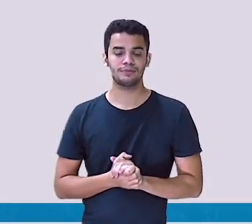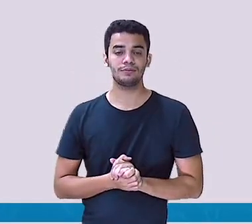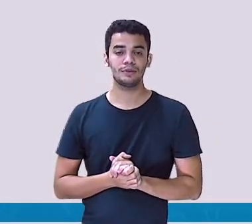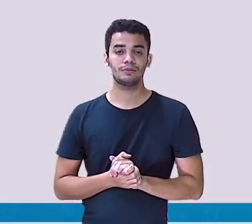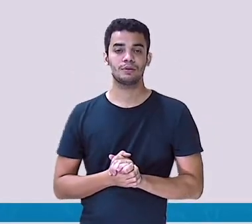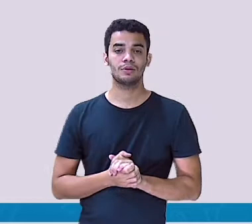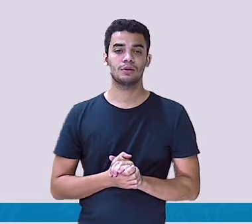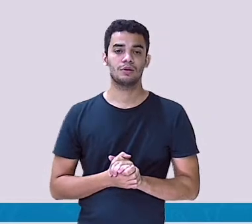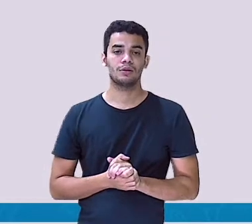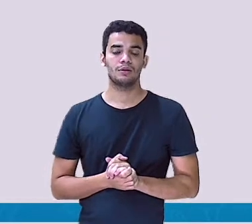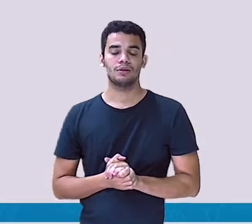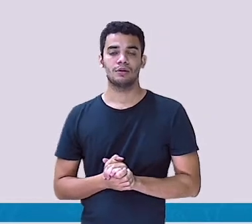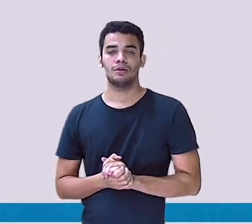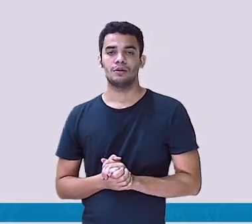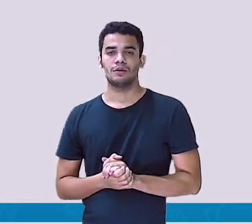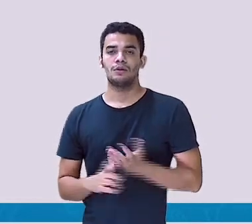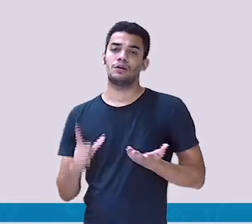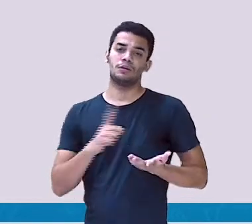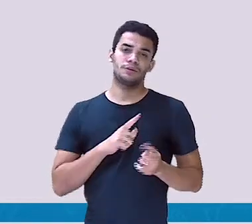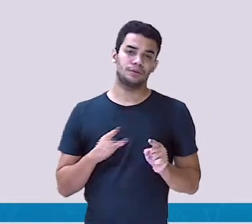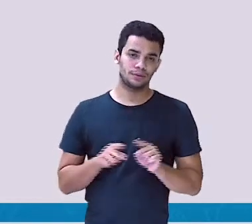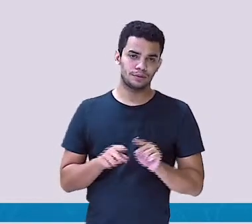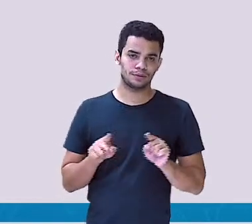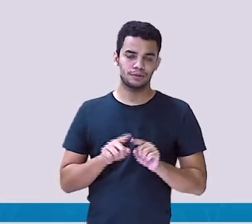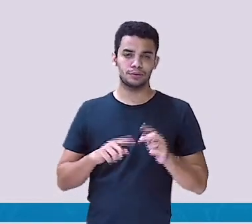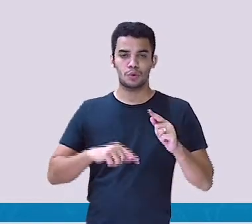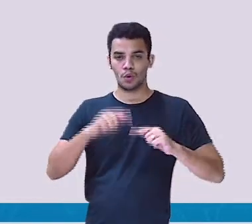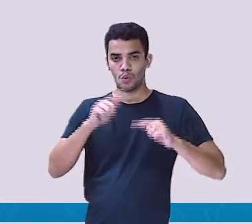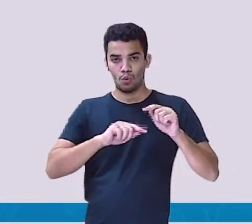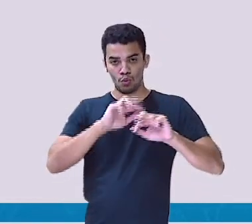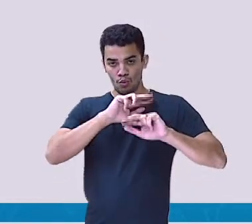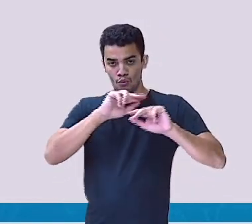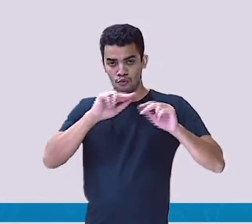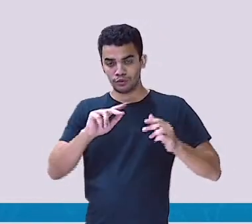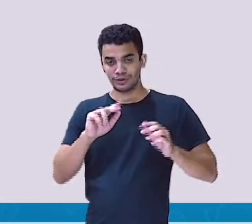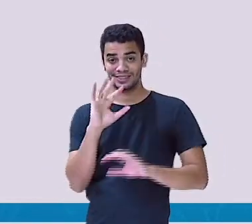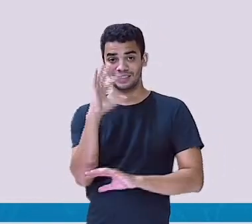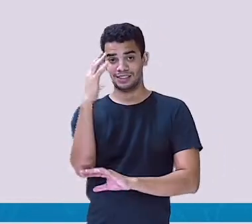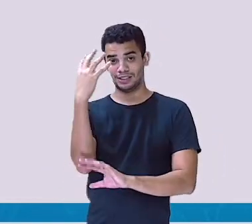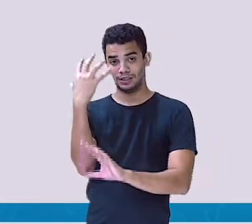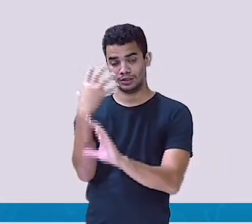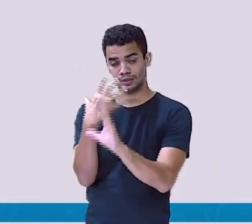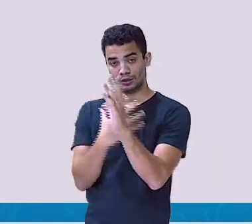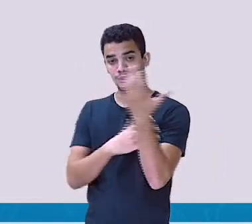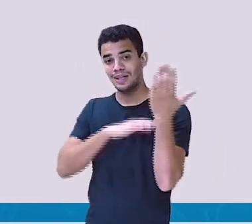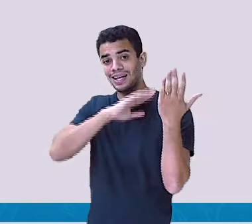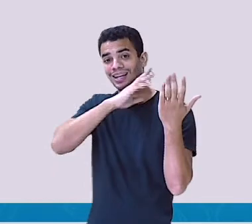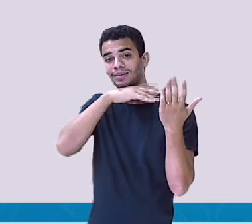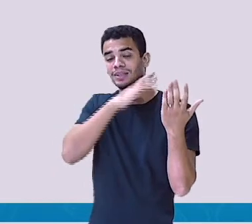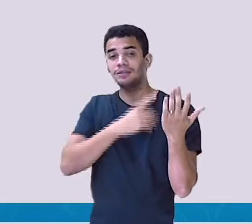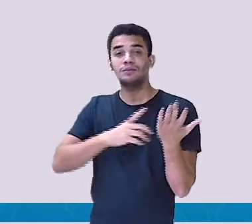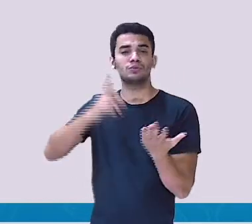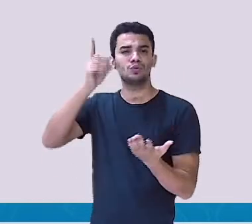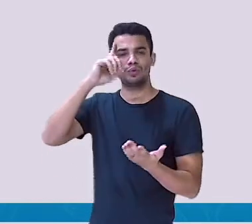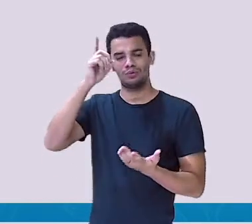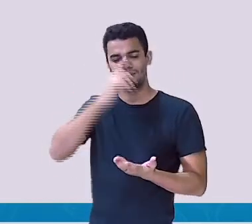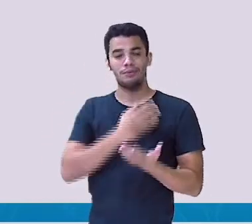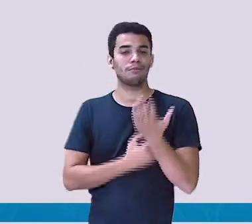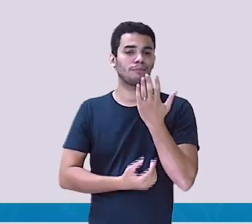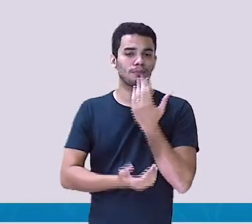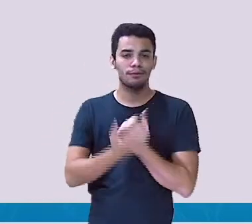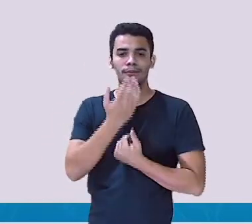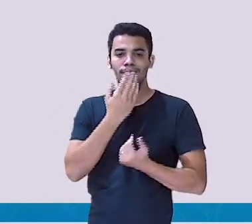gente usa os recursos naturais, animais, na alimentação diária, no meio de locomoção,